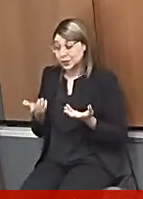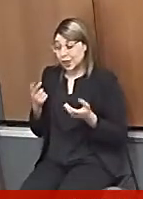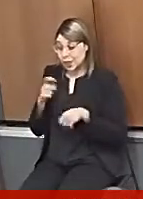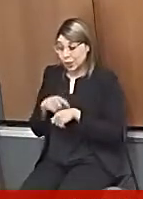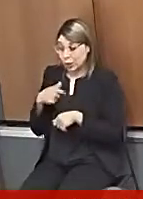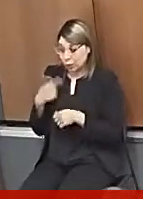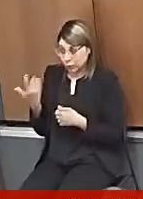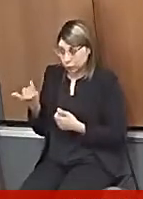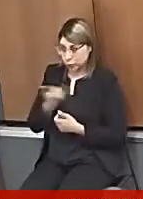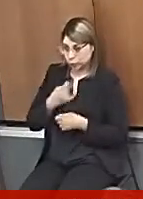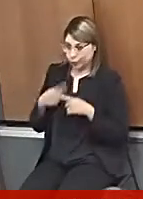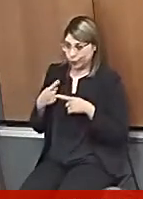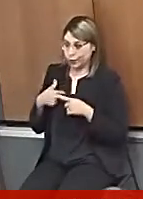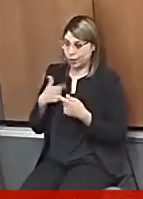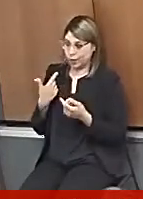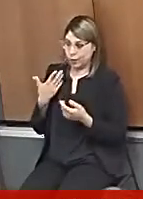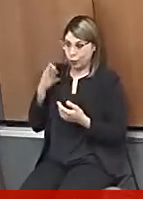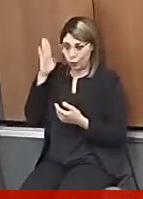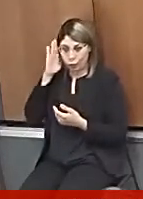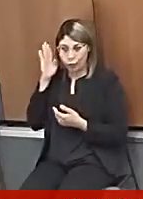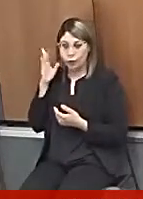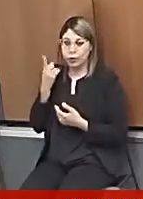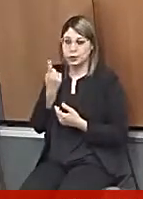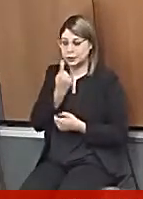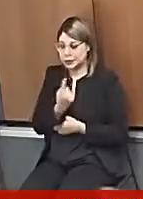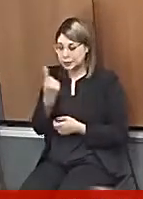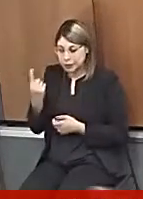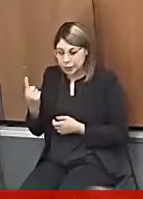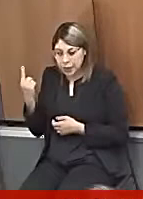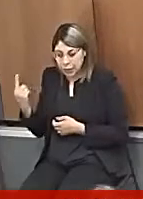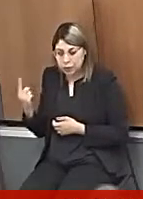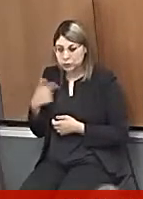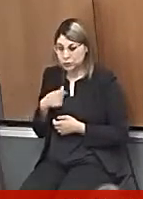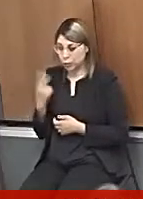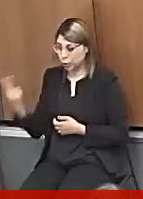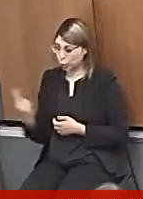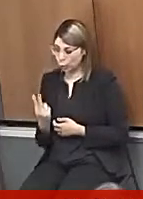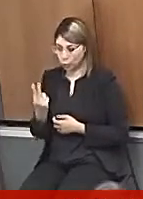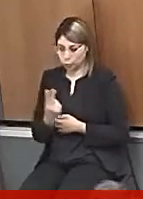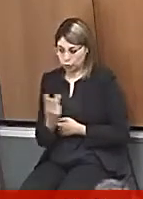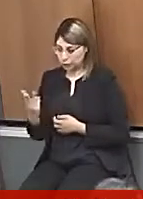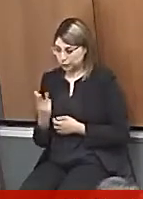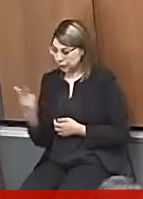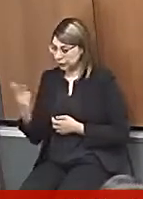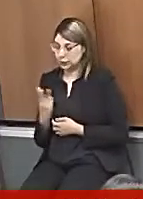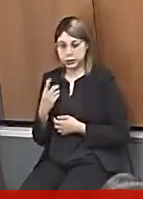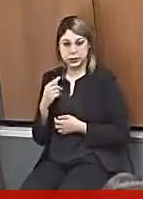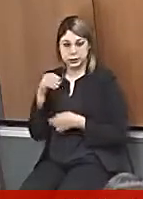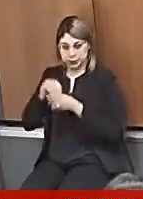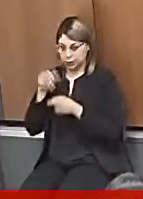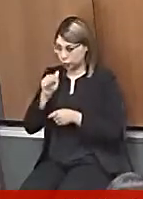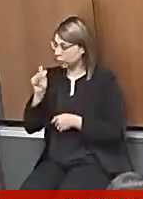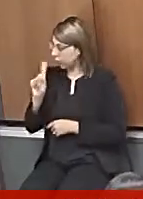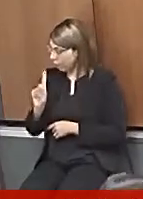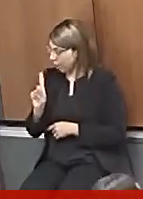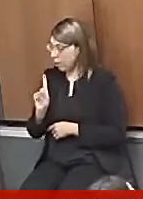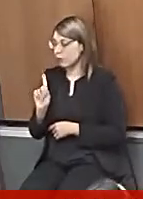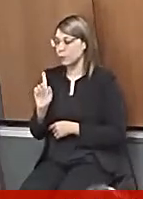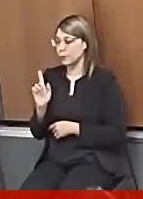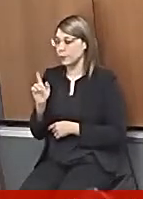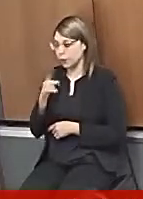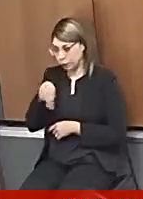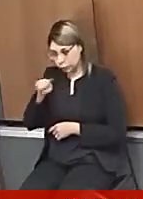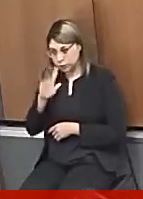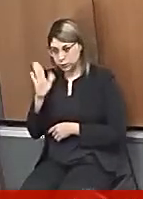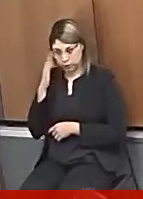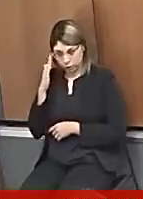alertada disso porque eu estou eu escuto um eu não atendo 23 pessoas na pt mg todo mundo já foi